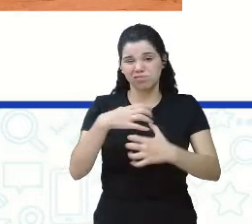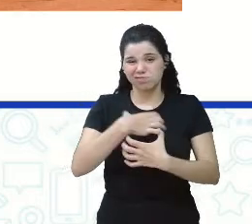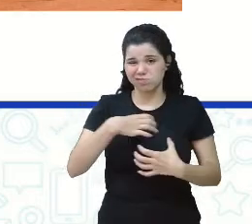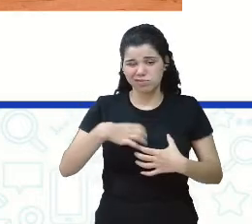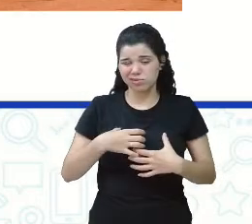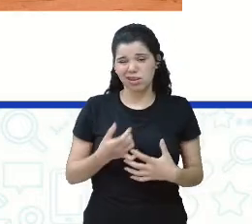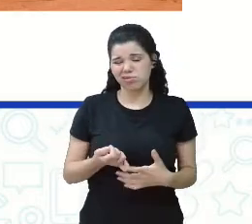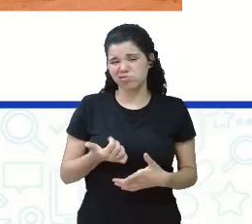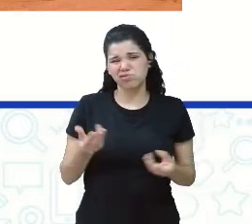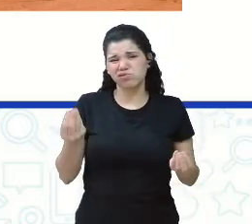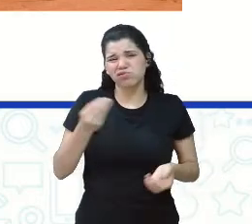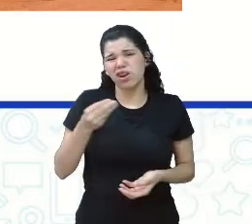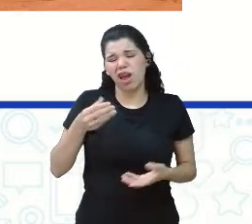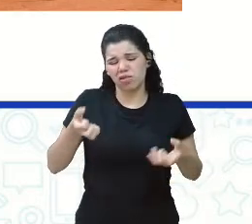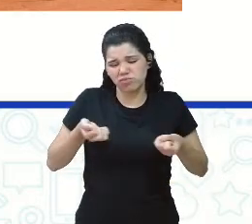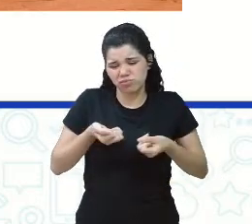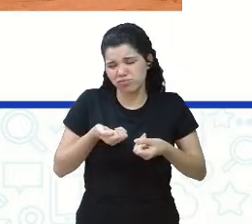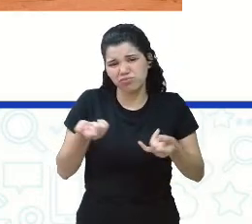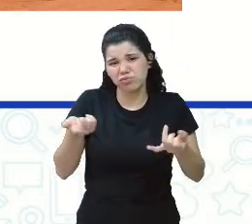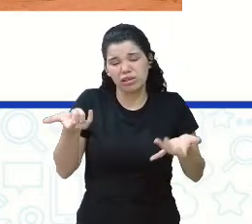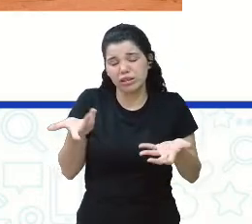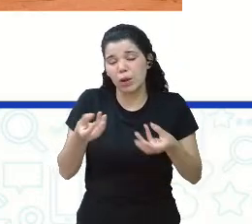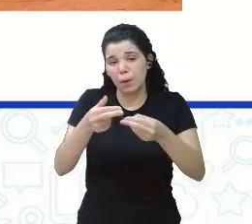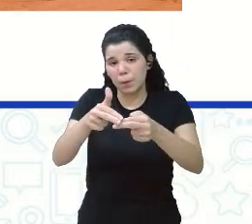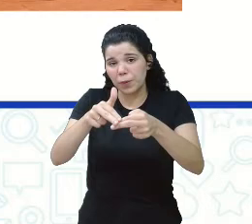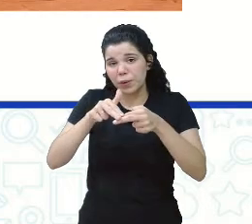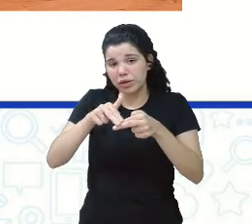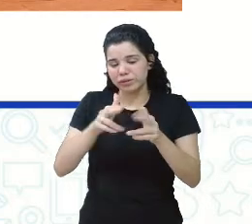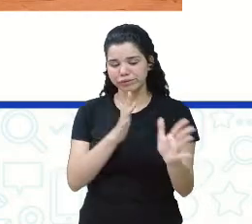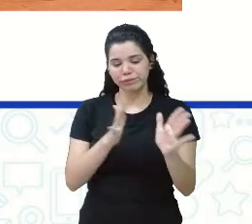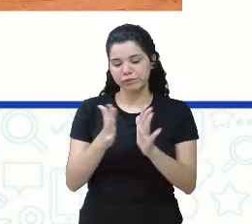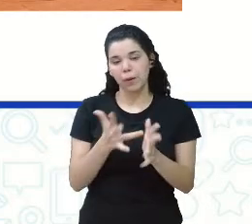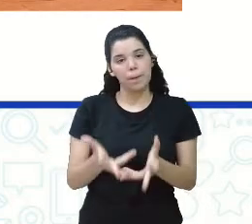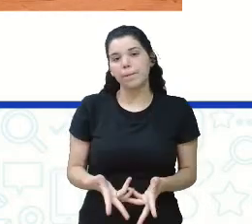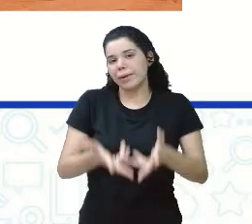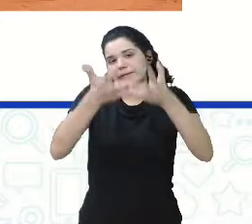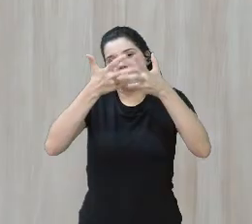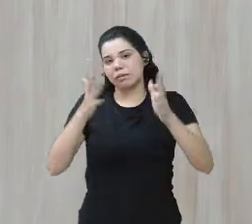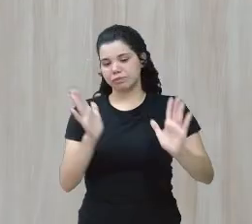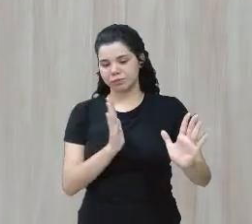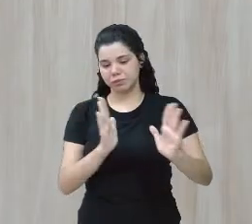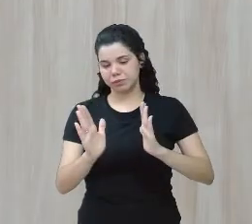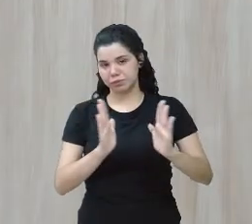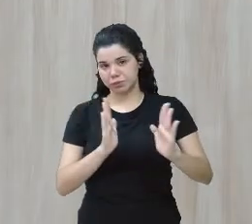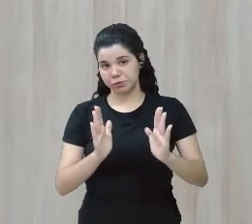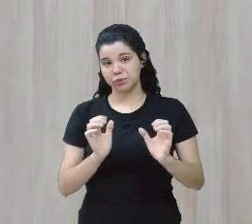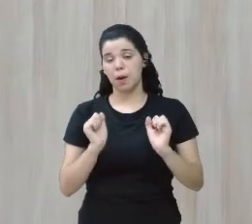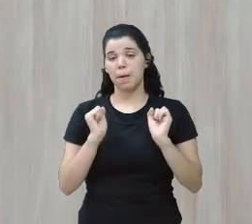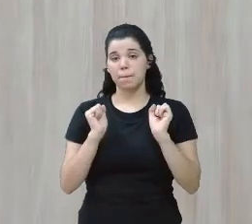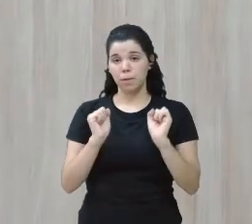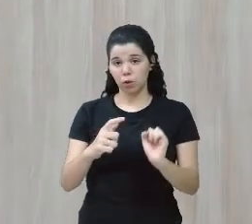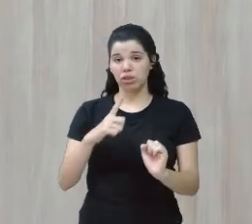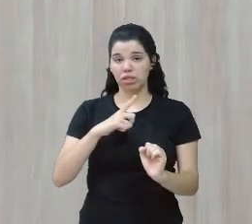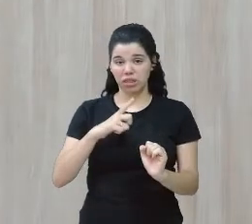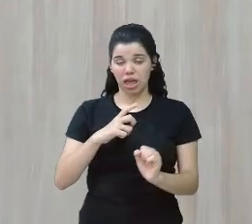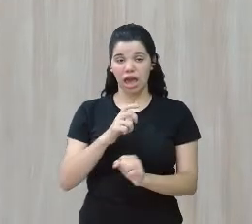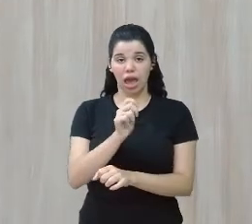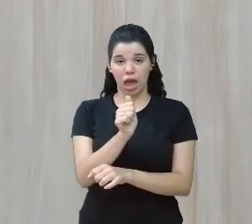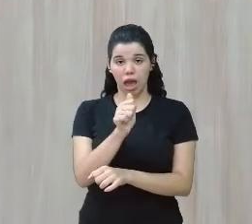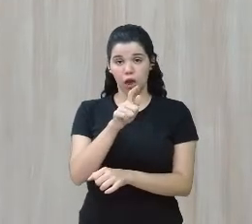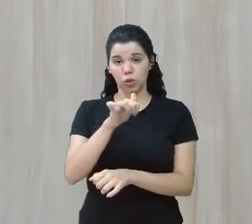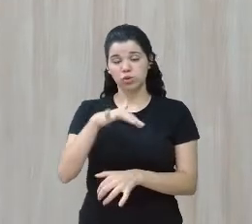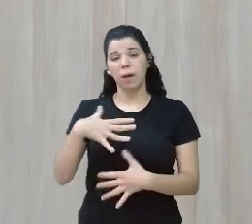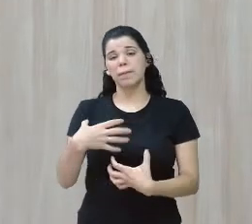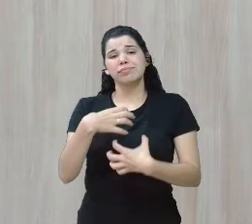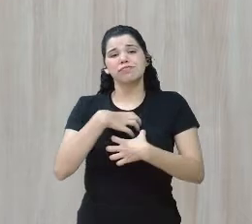o diagnóstico da infecção geralmente não é feito nessa fase. Então, nessa fase, mesmo de infecção aguda, os sintomas